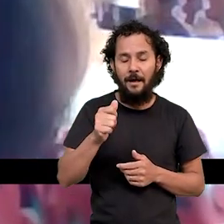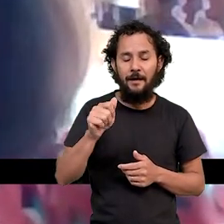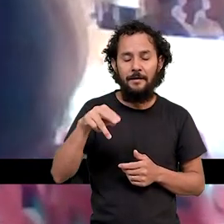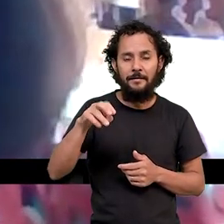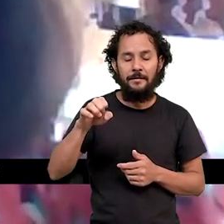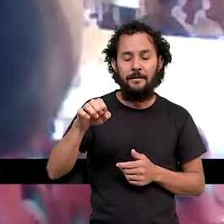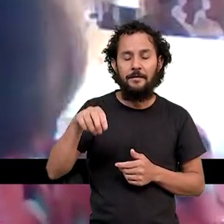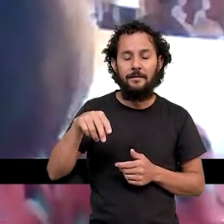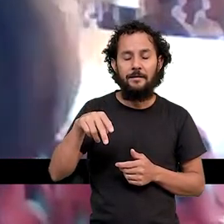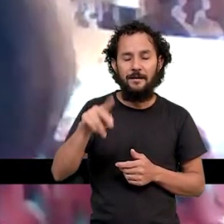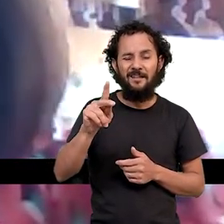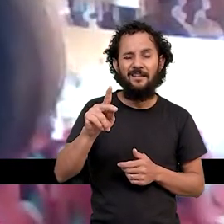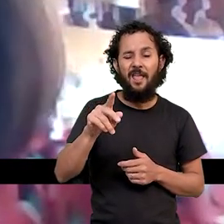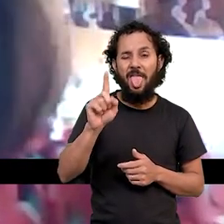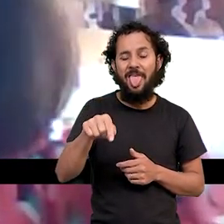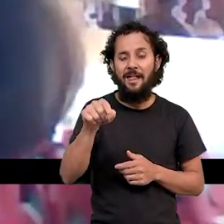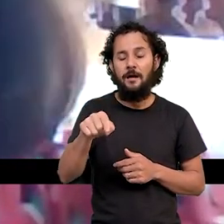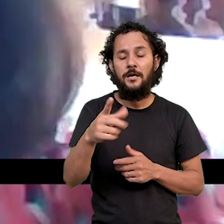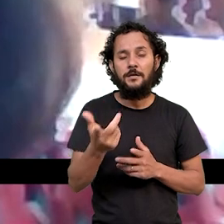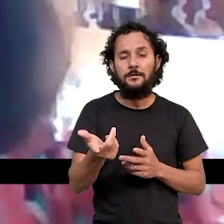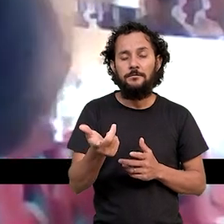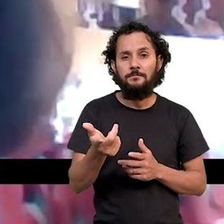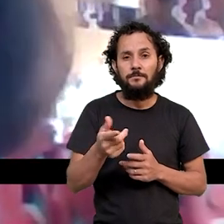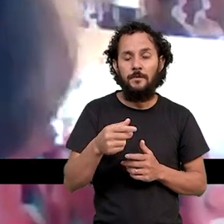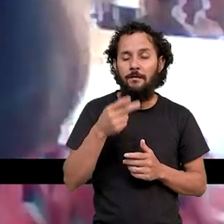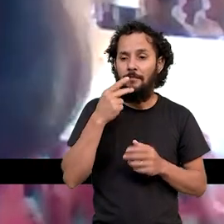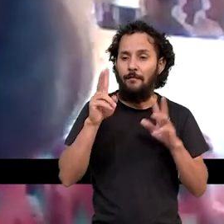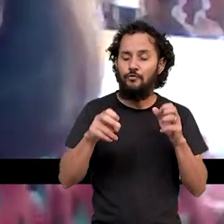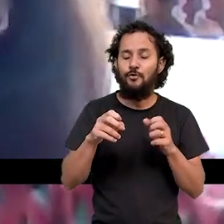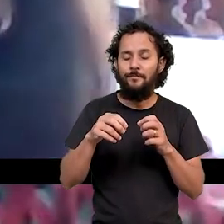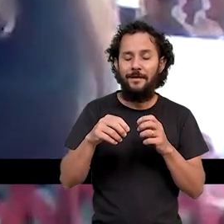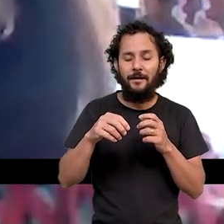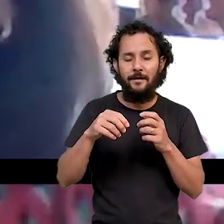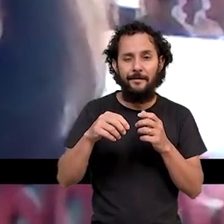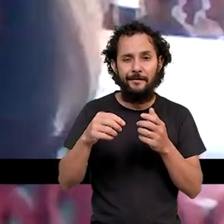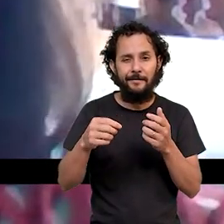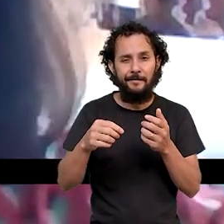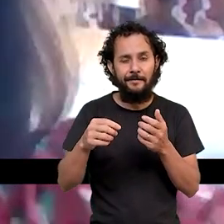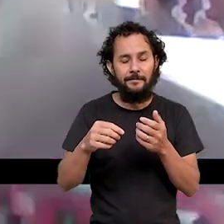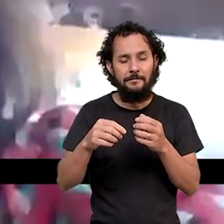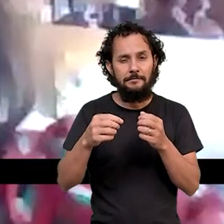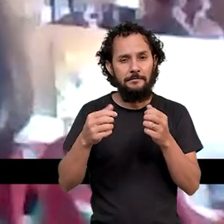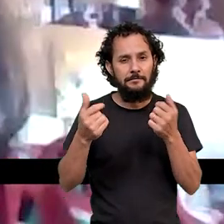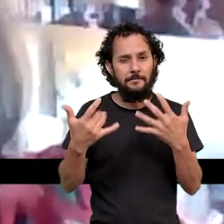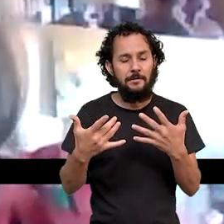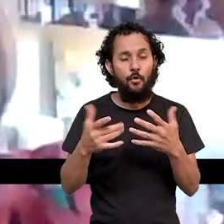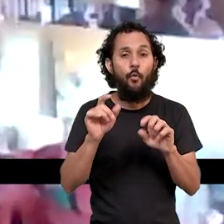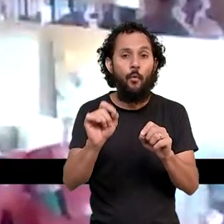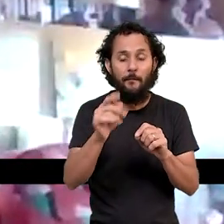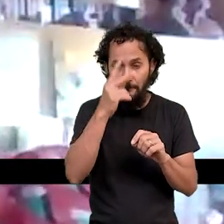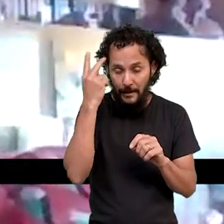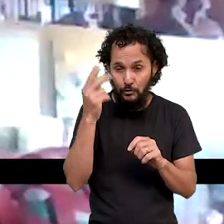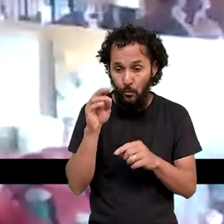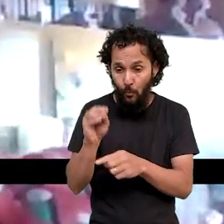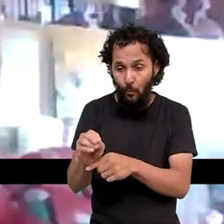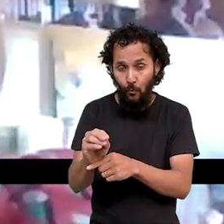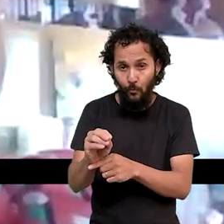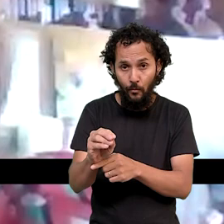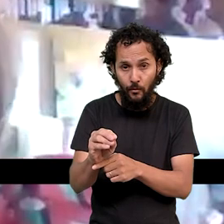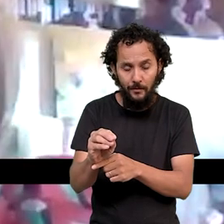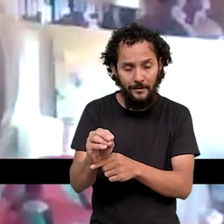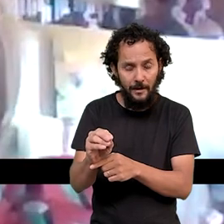Heidegger, na sua obra Ética do Cuidado, que ele diz assim, que aquele que não